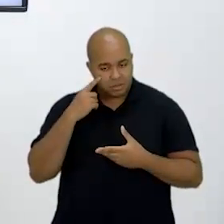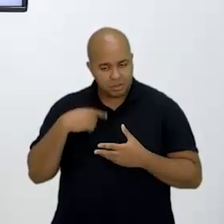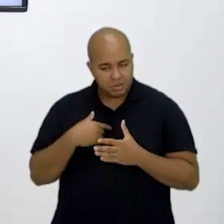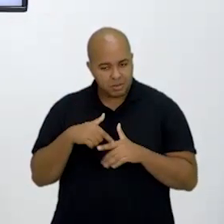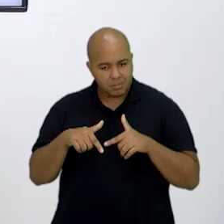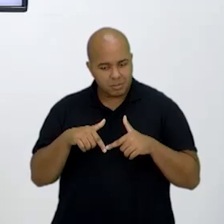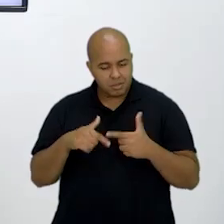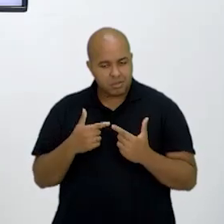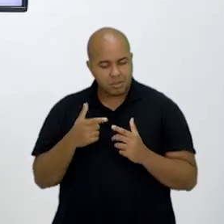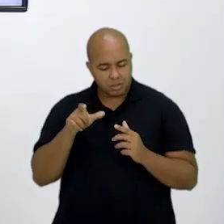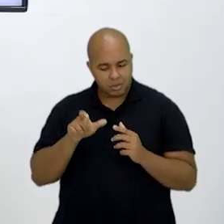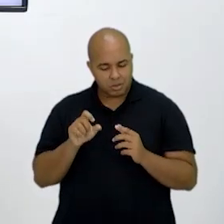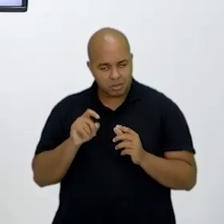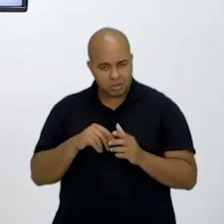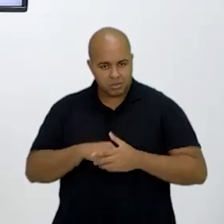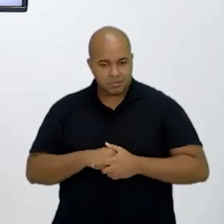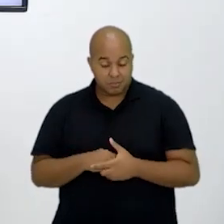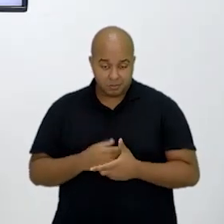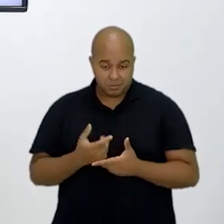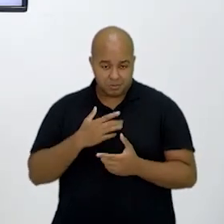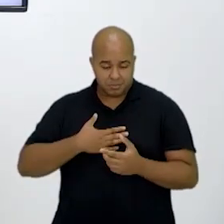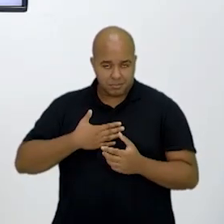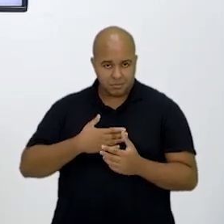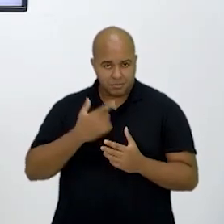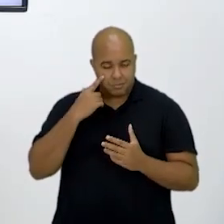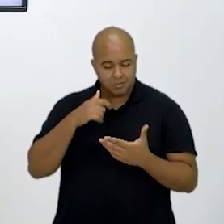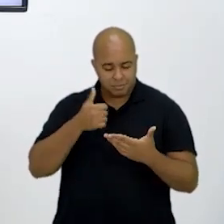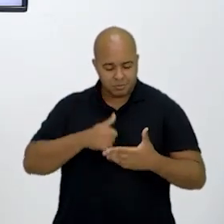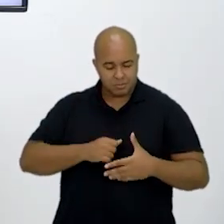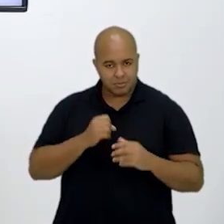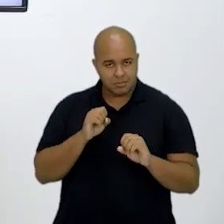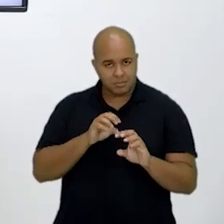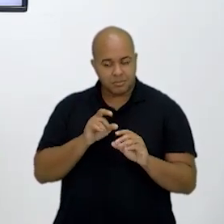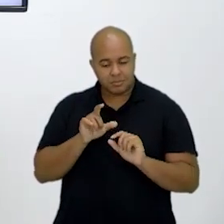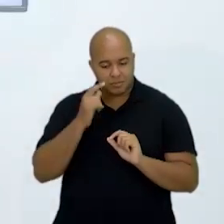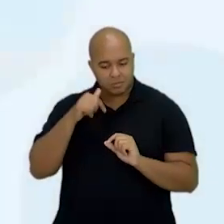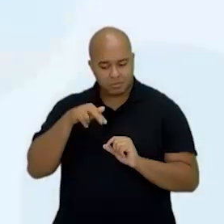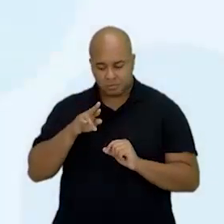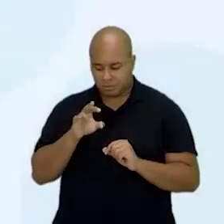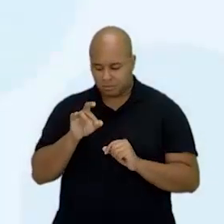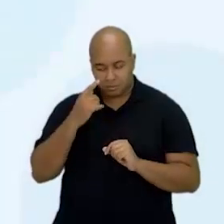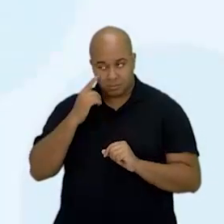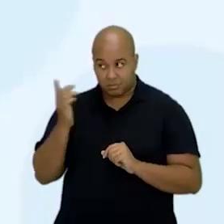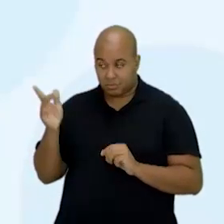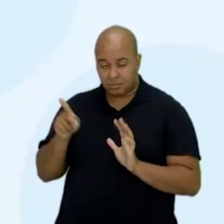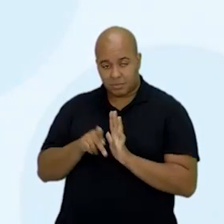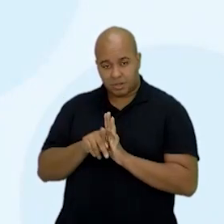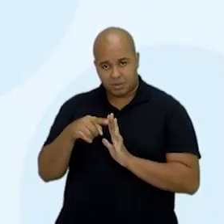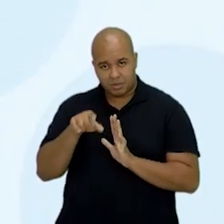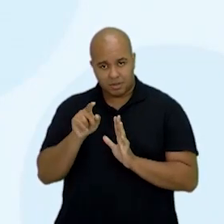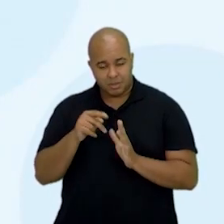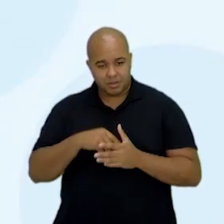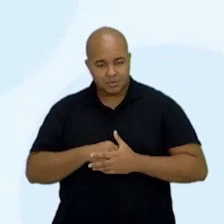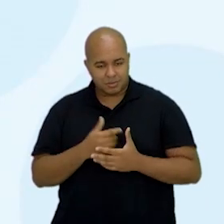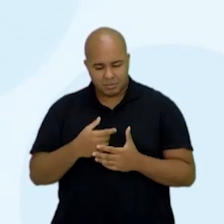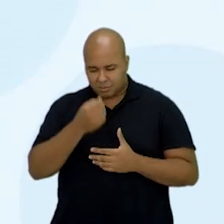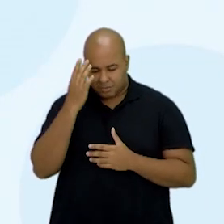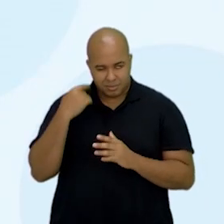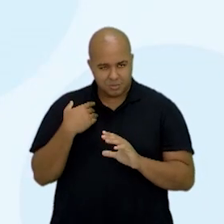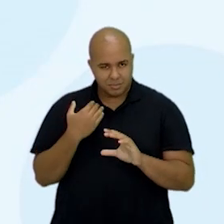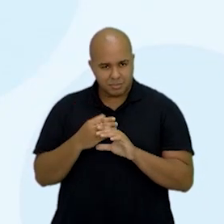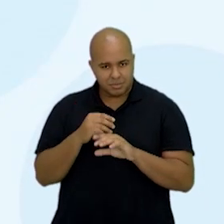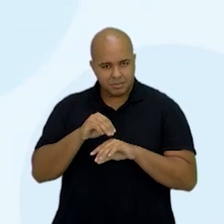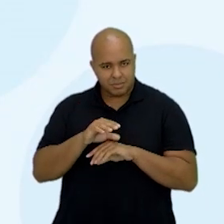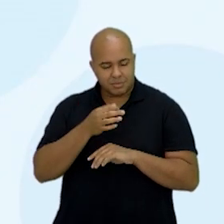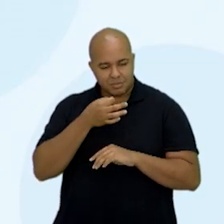trabalhar com isso tá então eu gostaria que vocês olhassem a nossa aula que o arcode está na tela para vocês não esqueçam de mandar